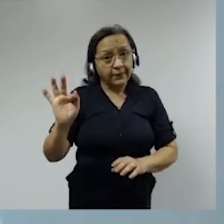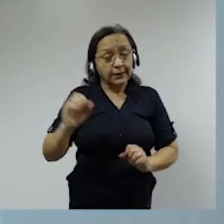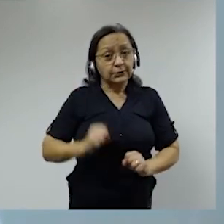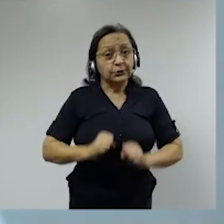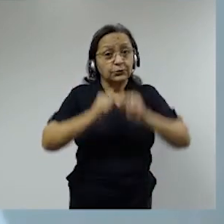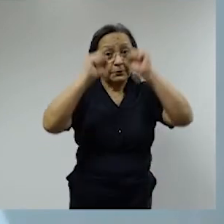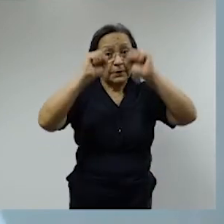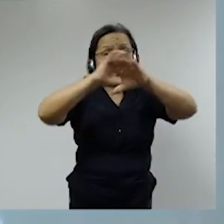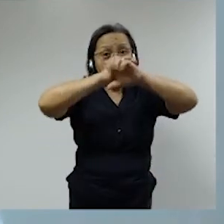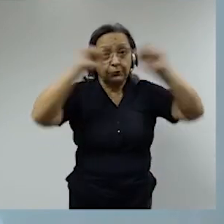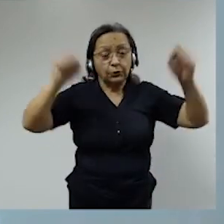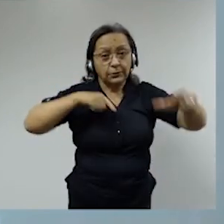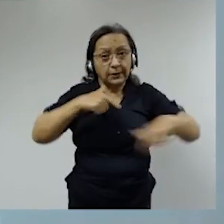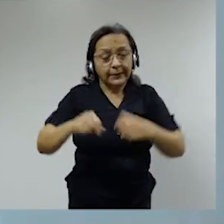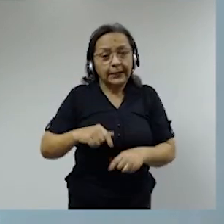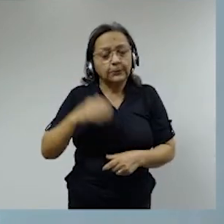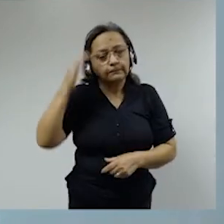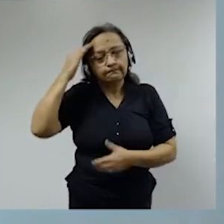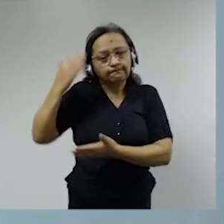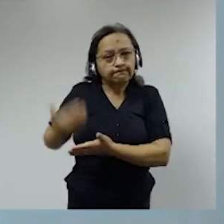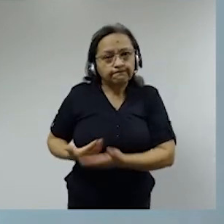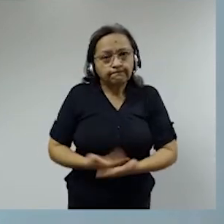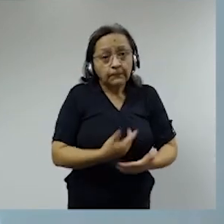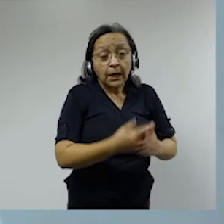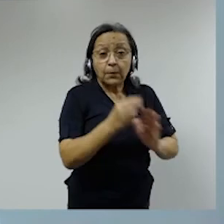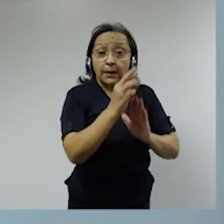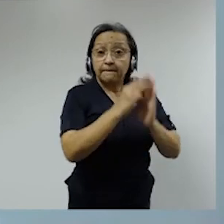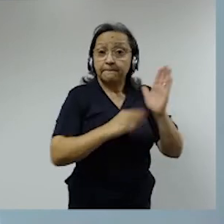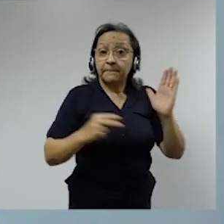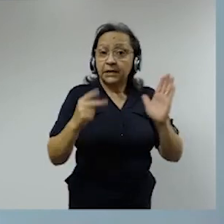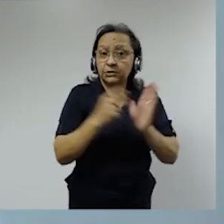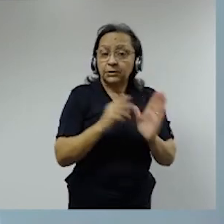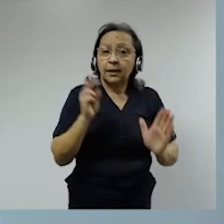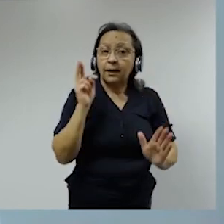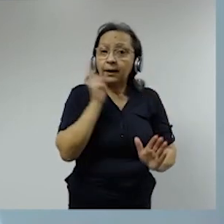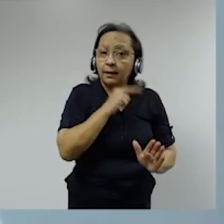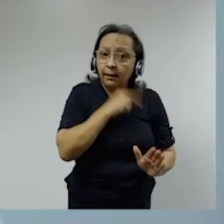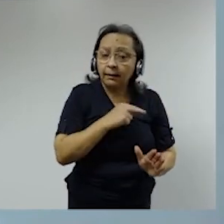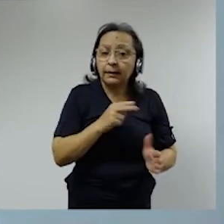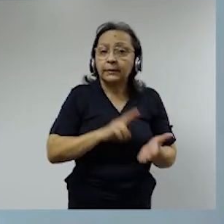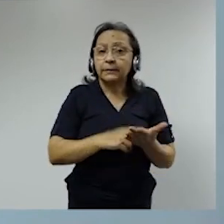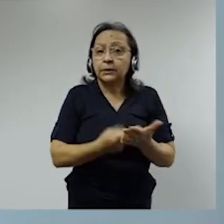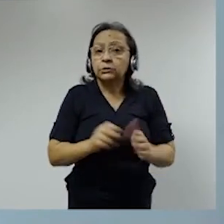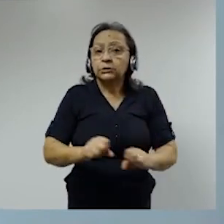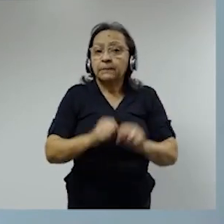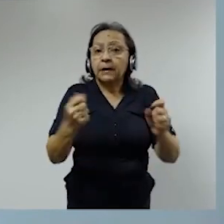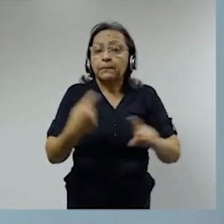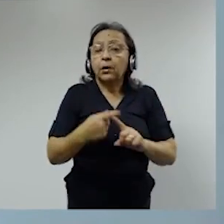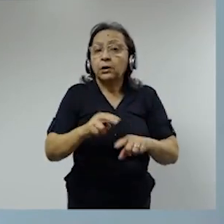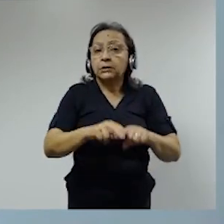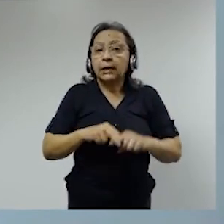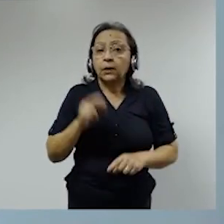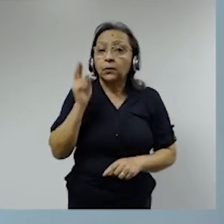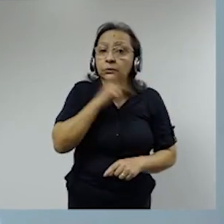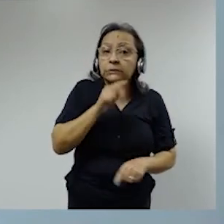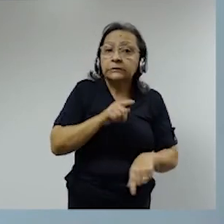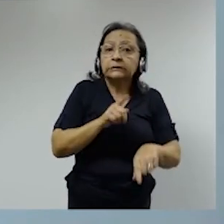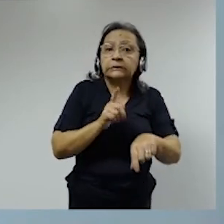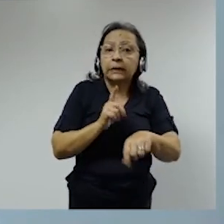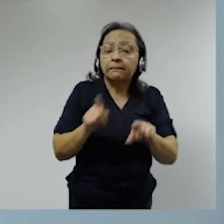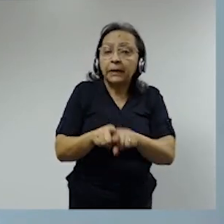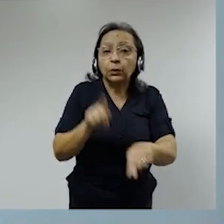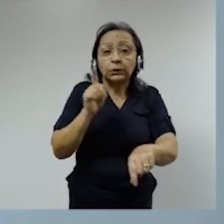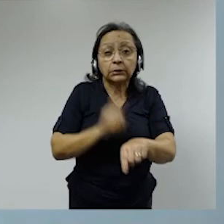respeito, entendeu que, por cuidar-se de medida emergencial e interpretação sistemática, dada a urgência e o tempo que levaria